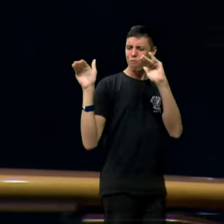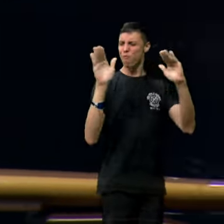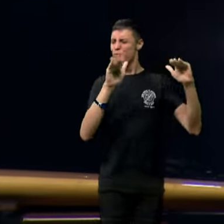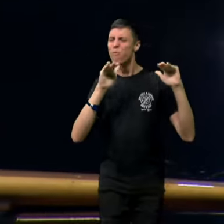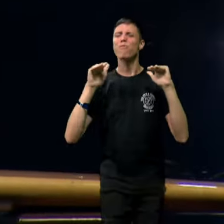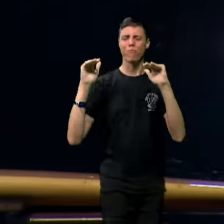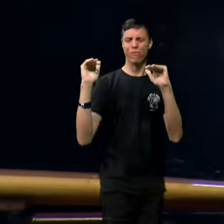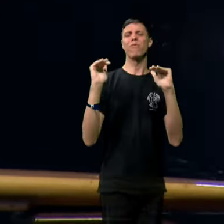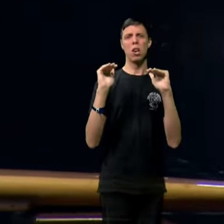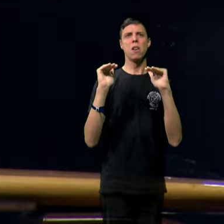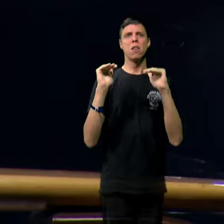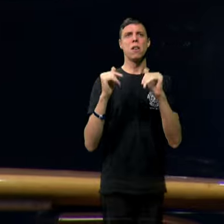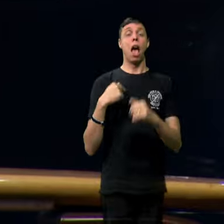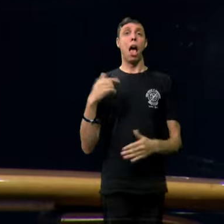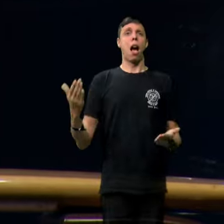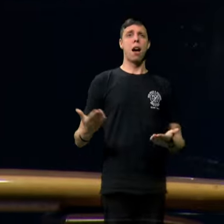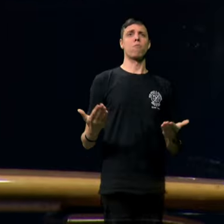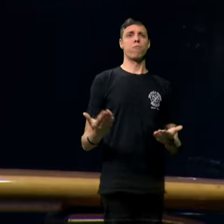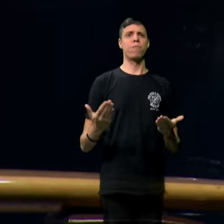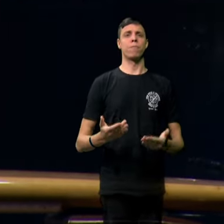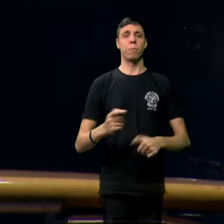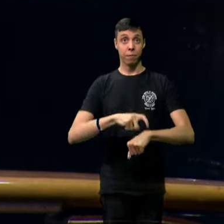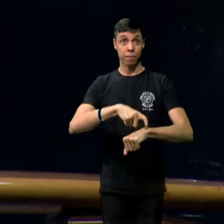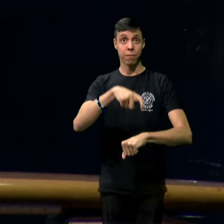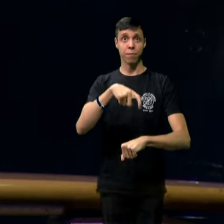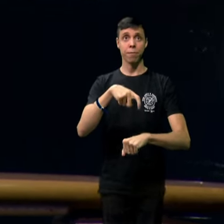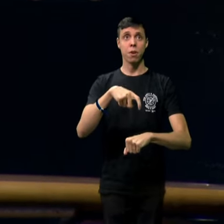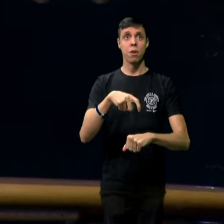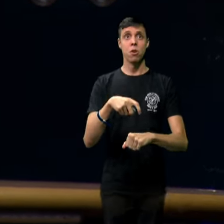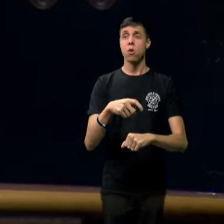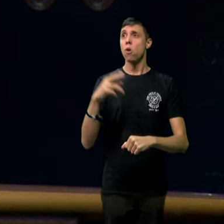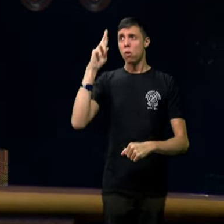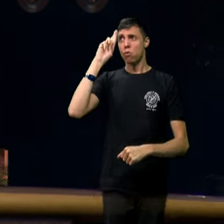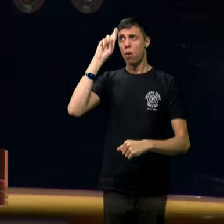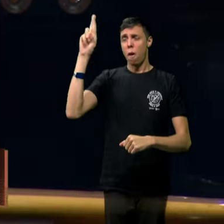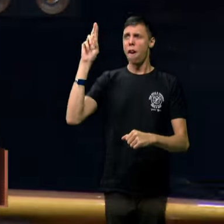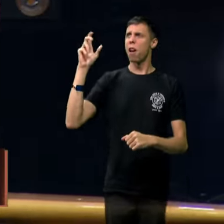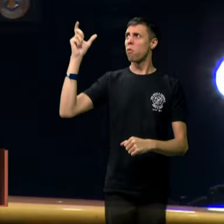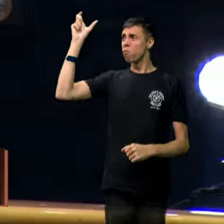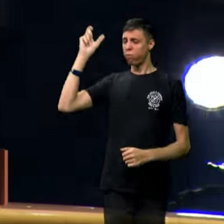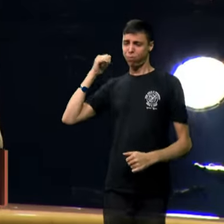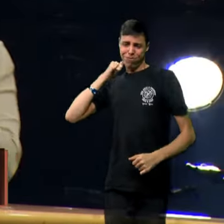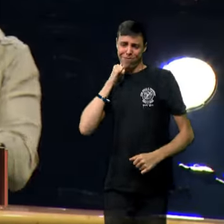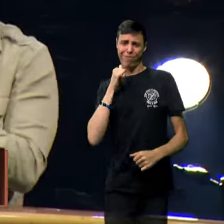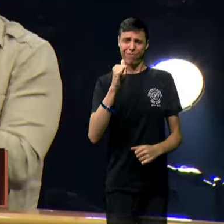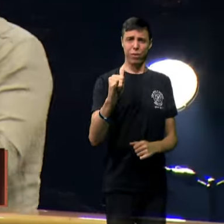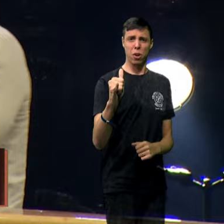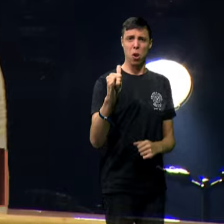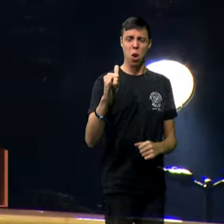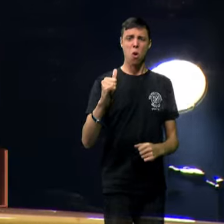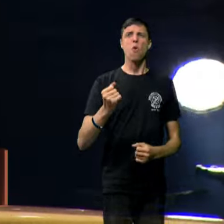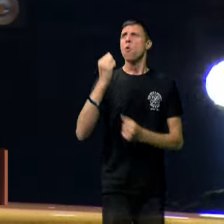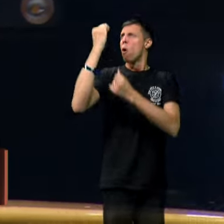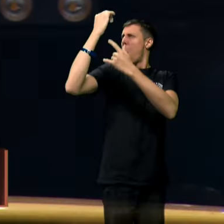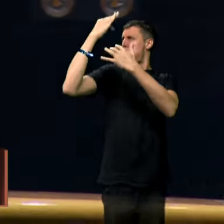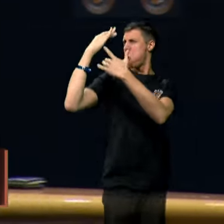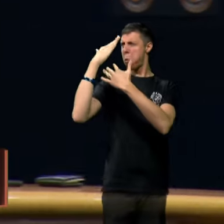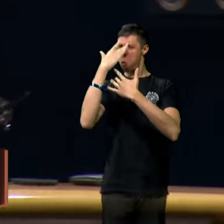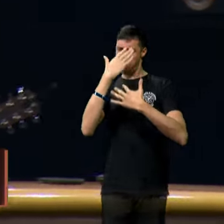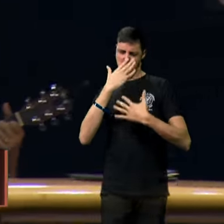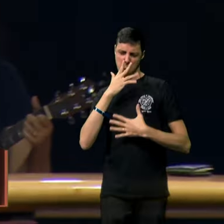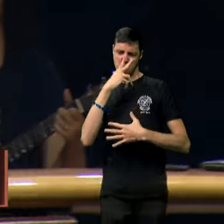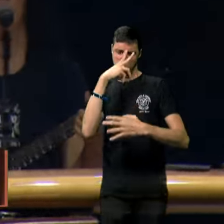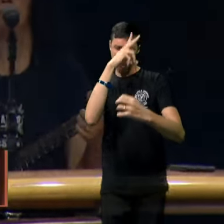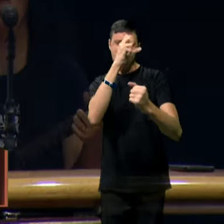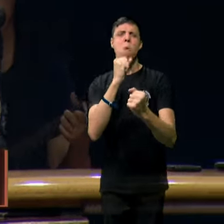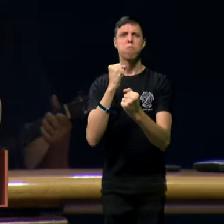Portanto, eu te peço, Deus, que nesse momento, nesse período, o Senhor venha com palavras proféticas, com uma unção poderosa sobre as nossas vidas,